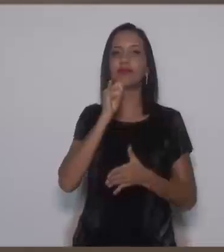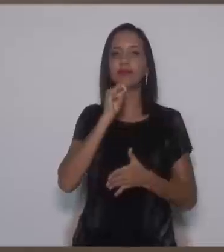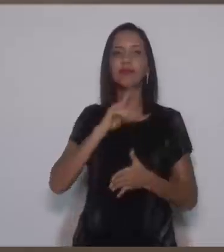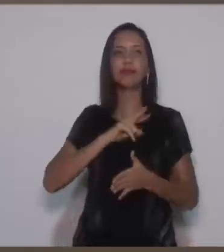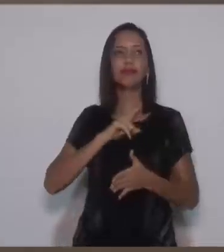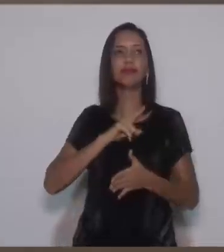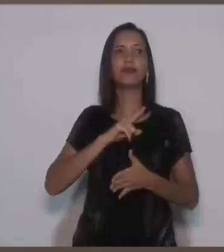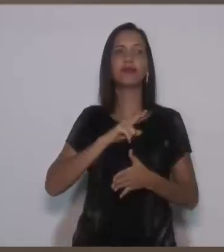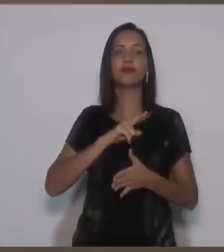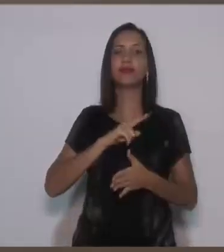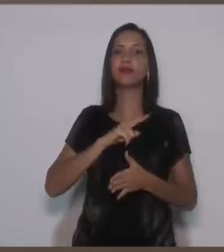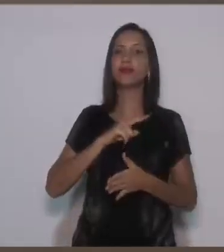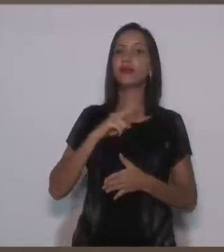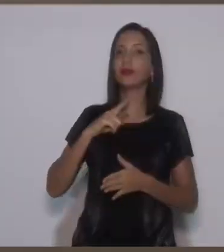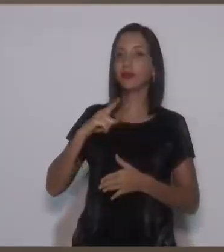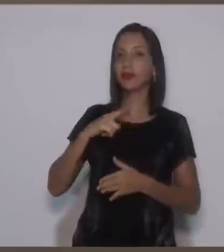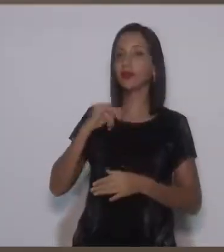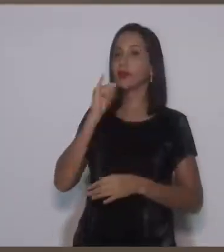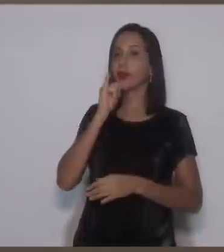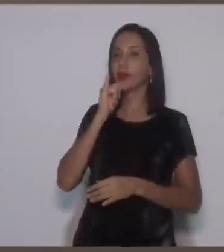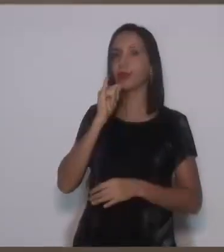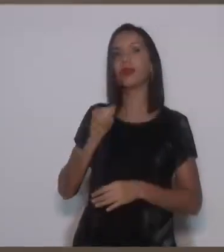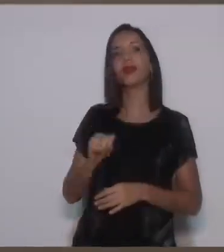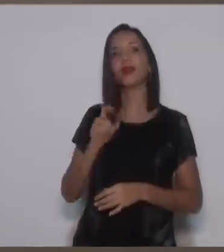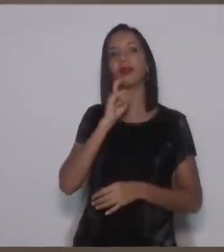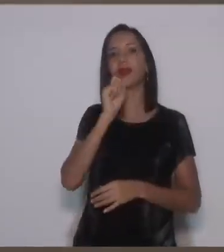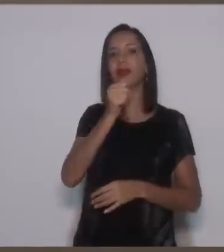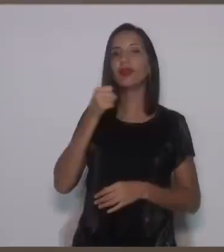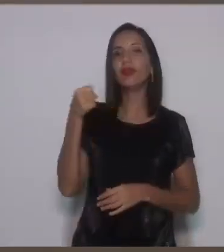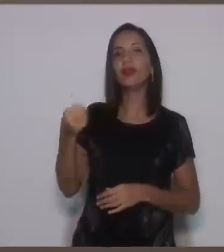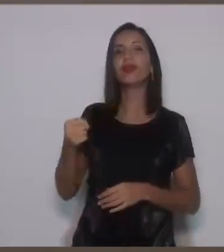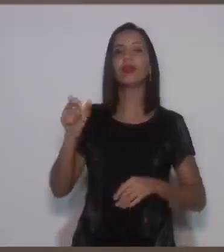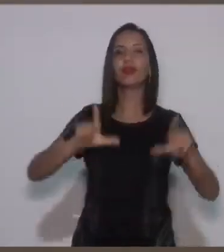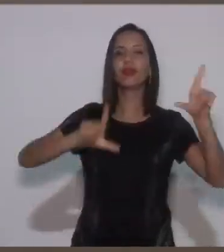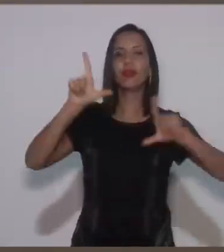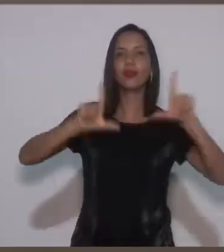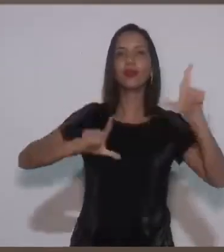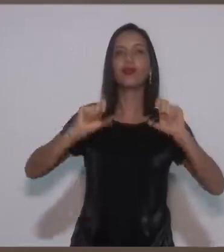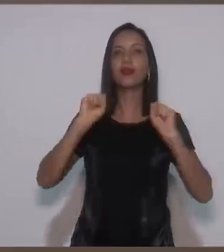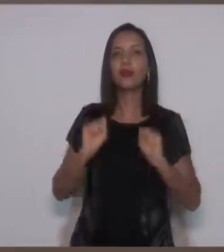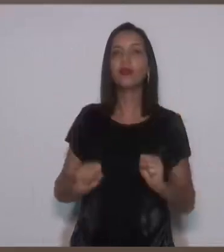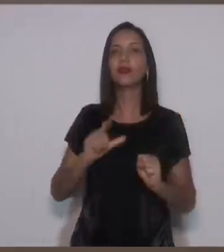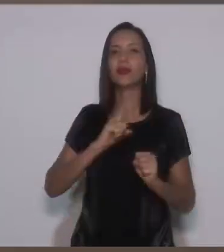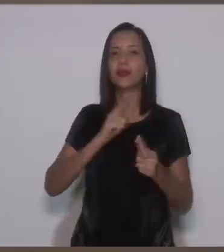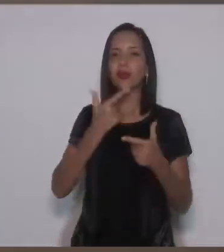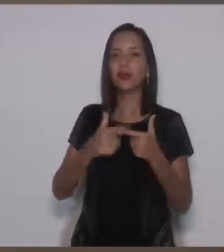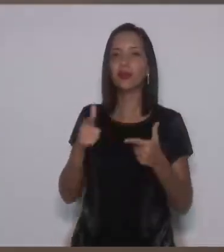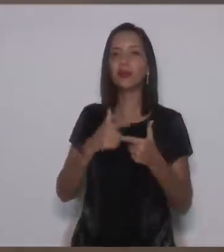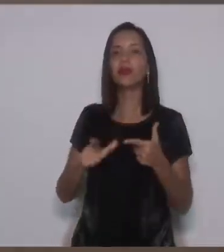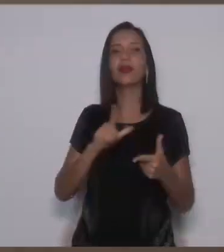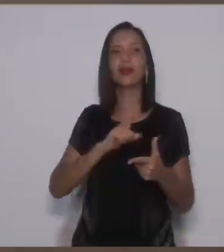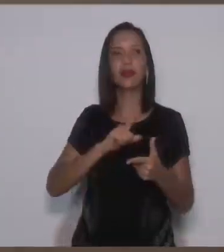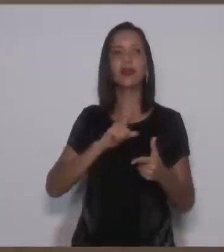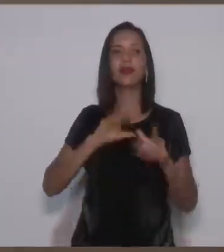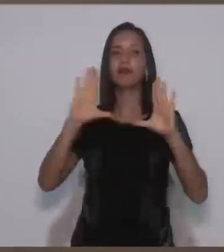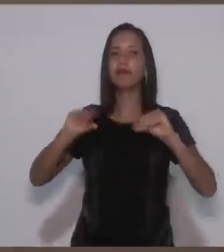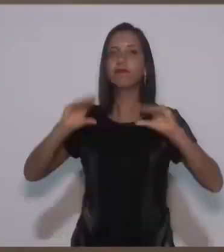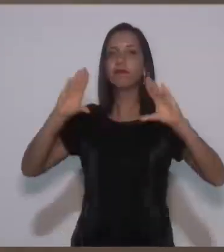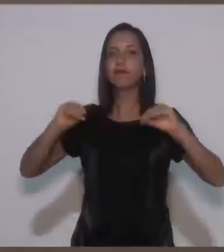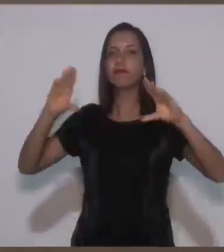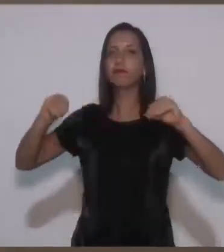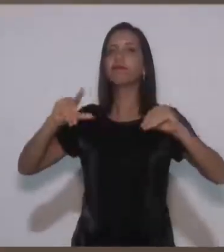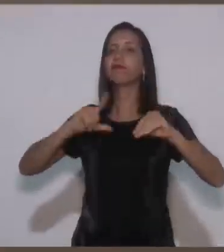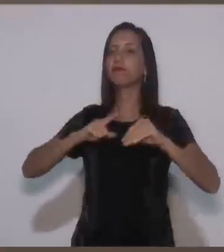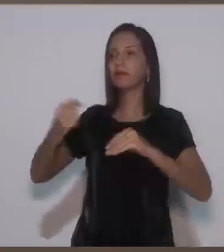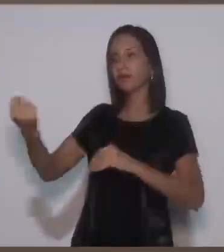uma queima de um aparelho eletrônico, o quanto que ela pode ser ressarcida num problema como esse. Mas mais do que isso, o que eu